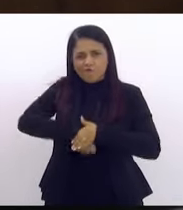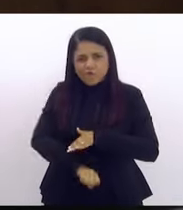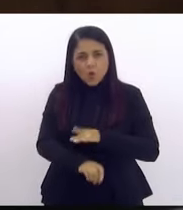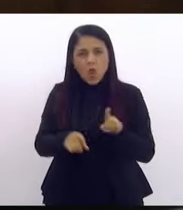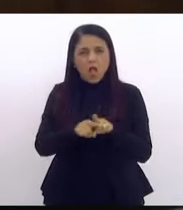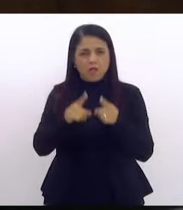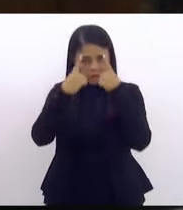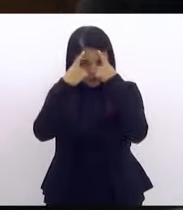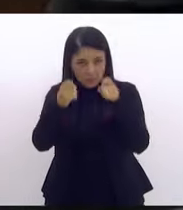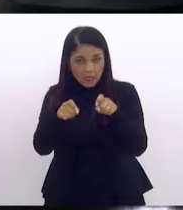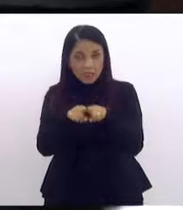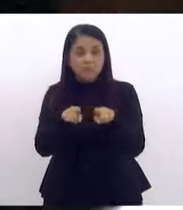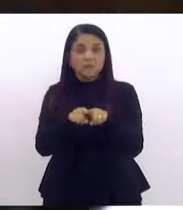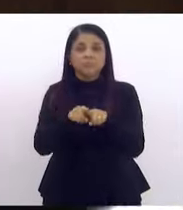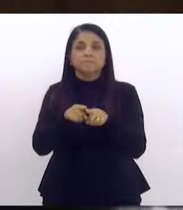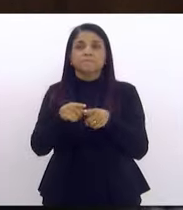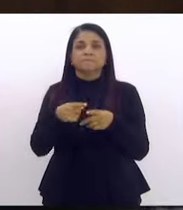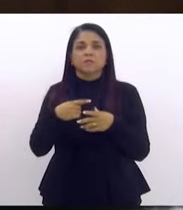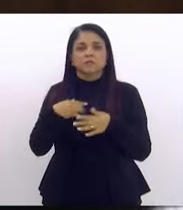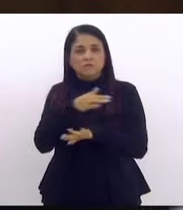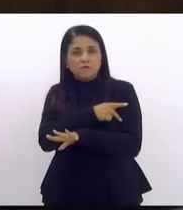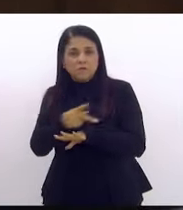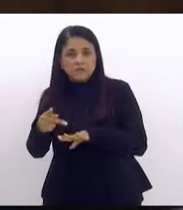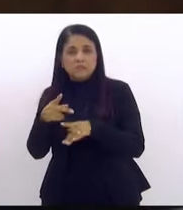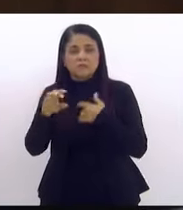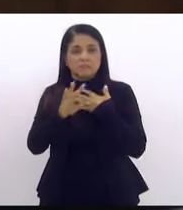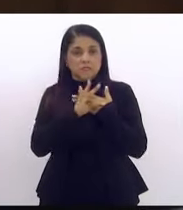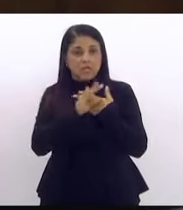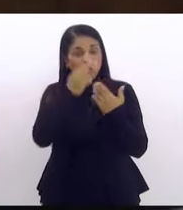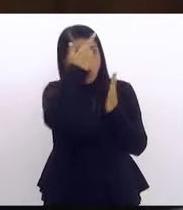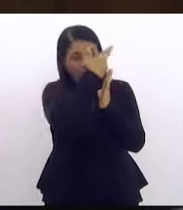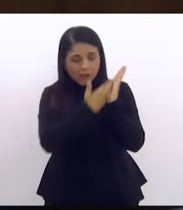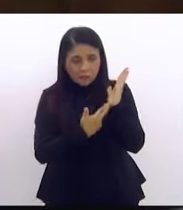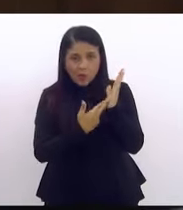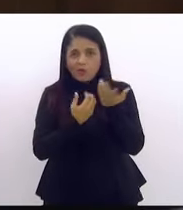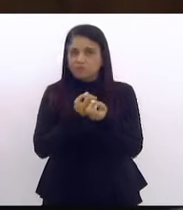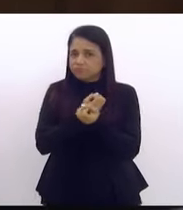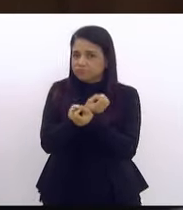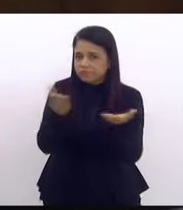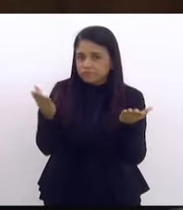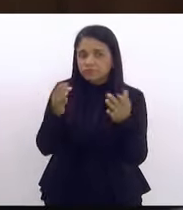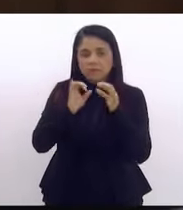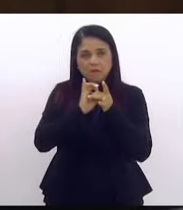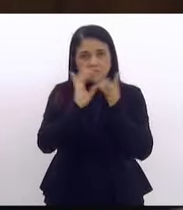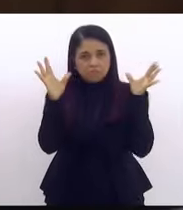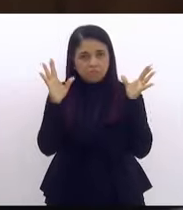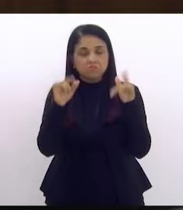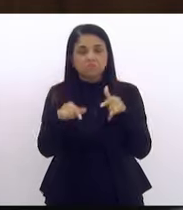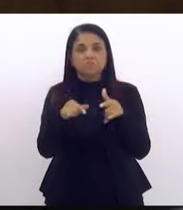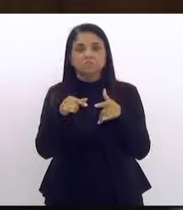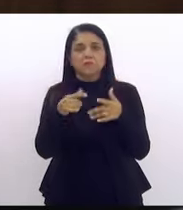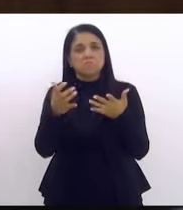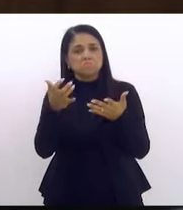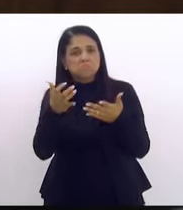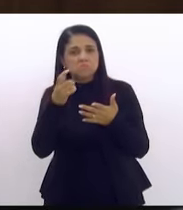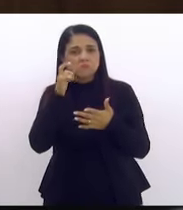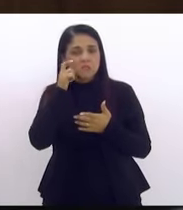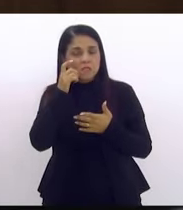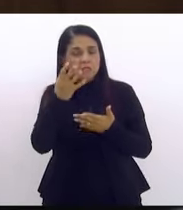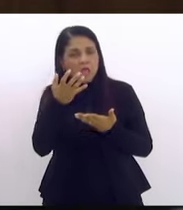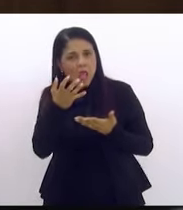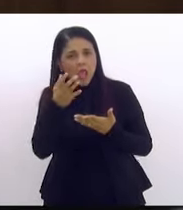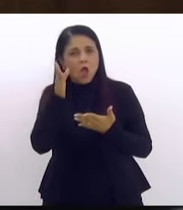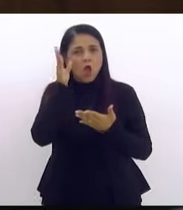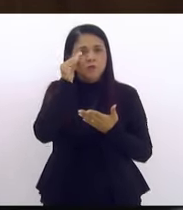tem as visitas técnicas. Então, esse relatório vai estar disponível para todos aqueles e aquelas que queiram ver e